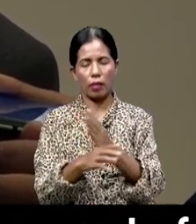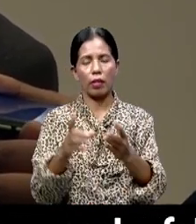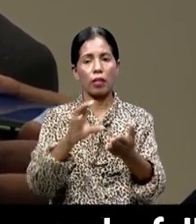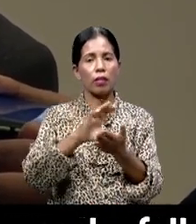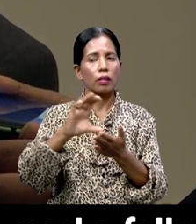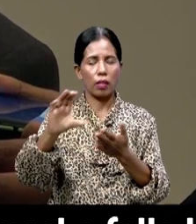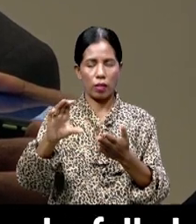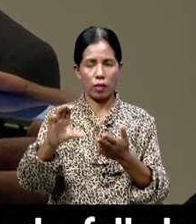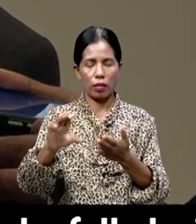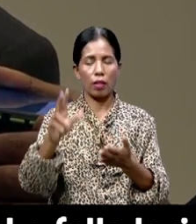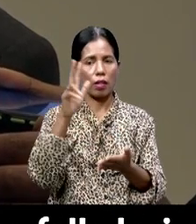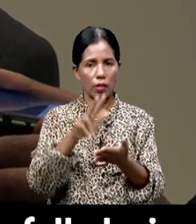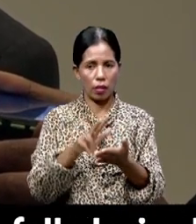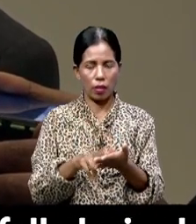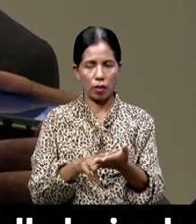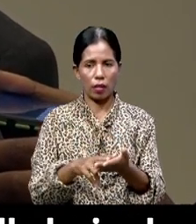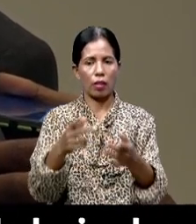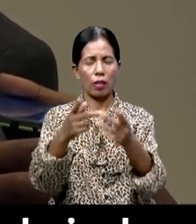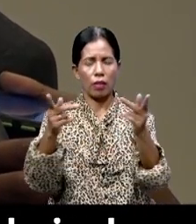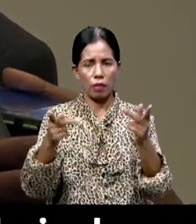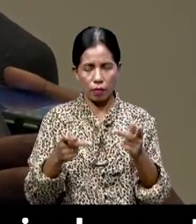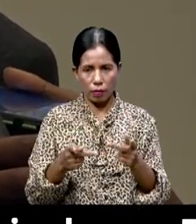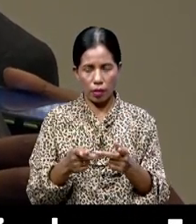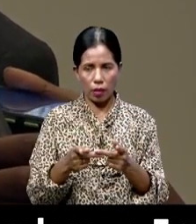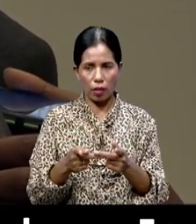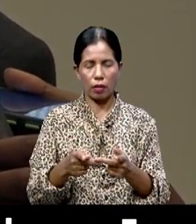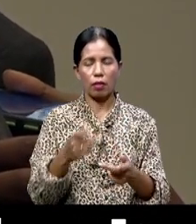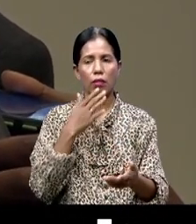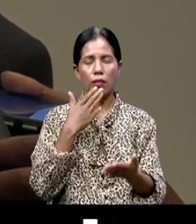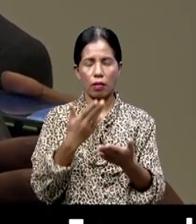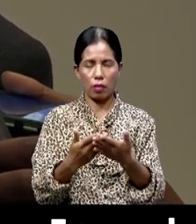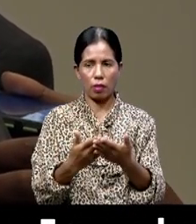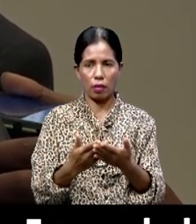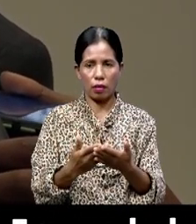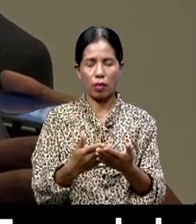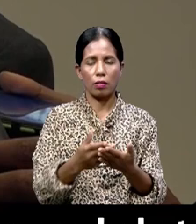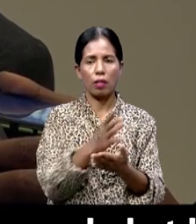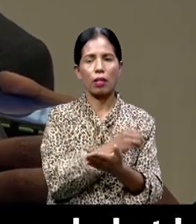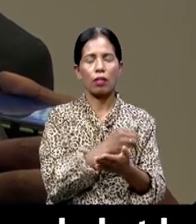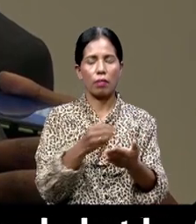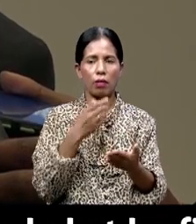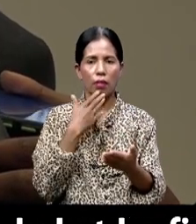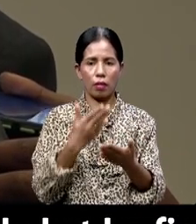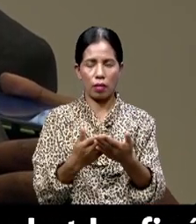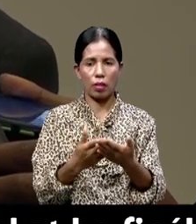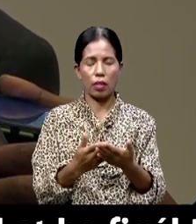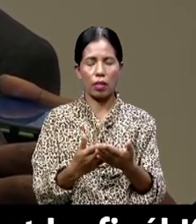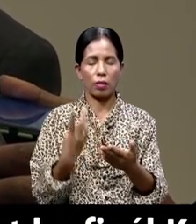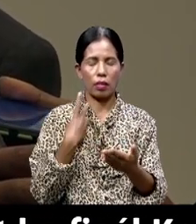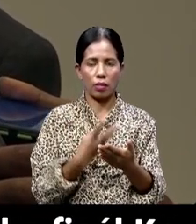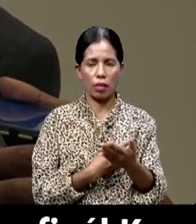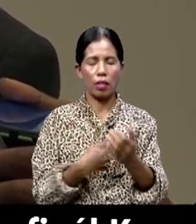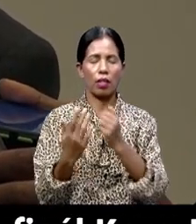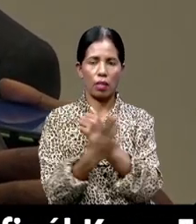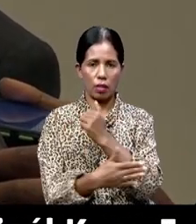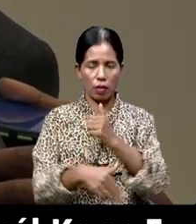maca acreditado ou centro NB maca ho qualifica qualidade as iha itania nação Timor